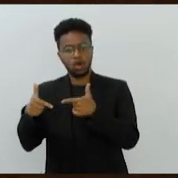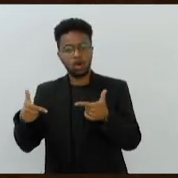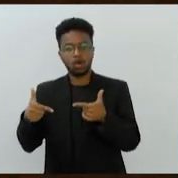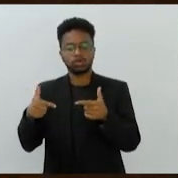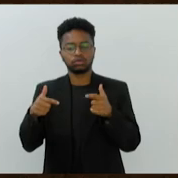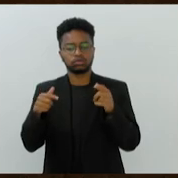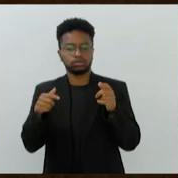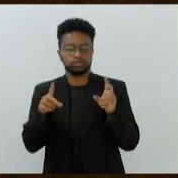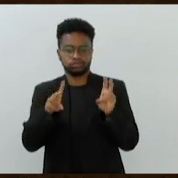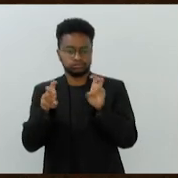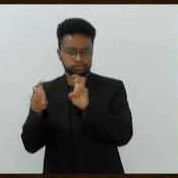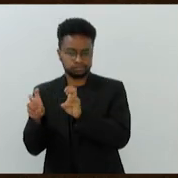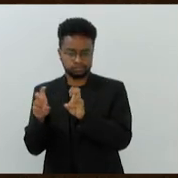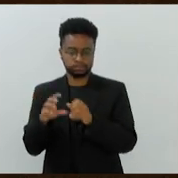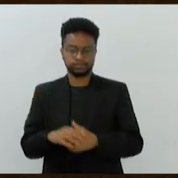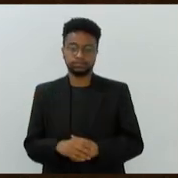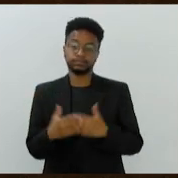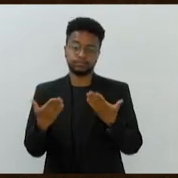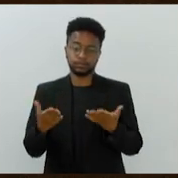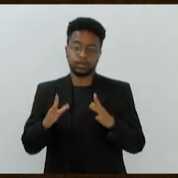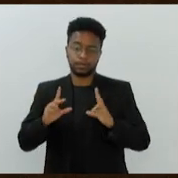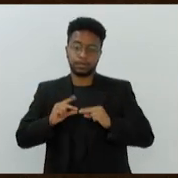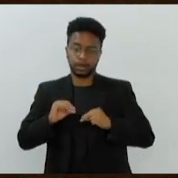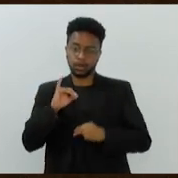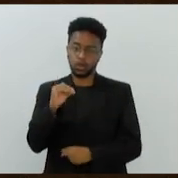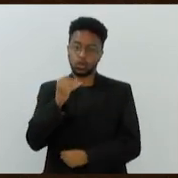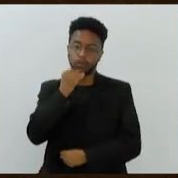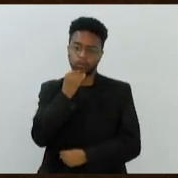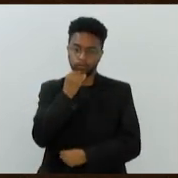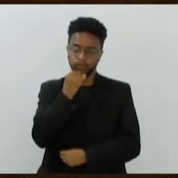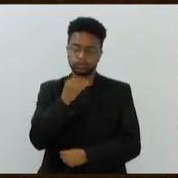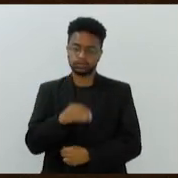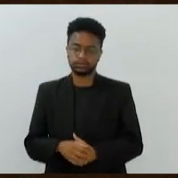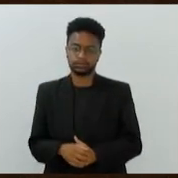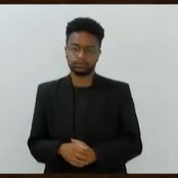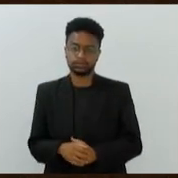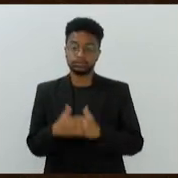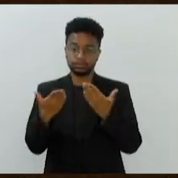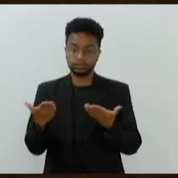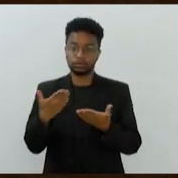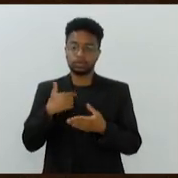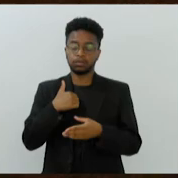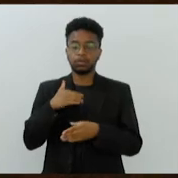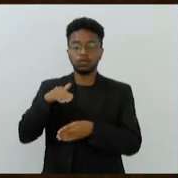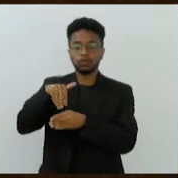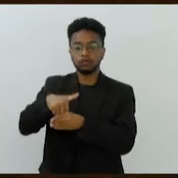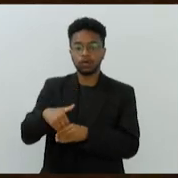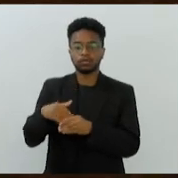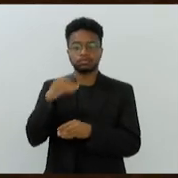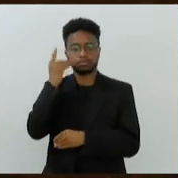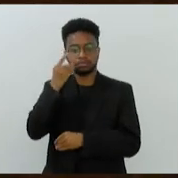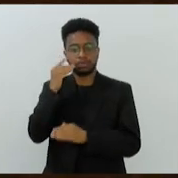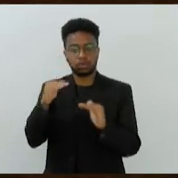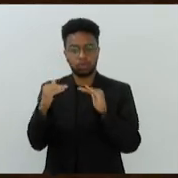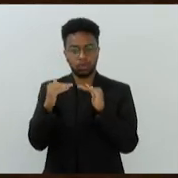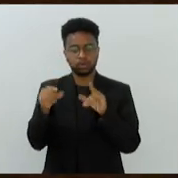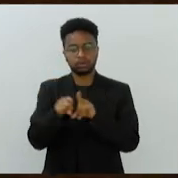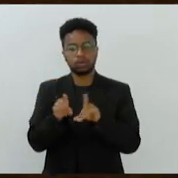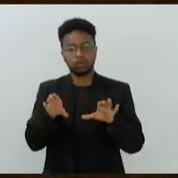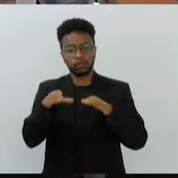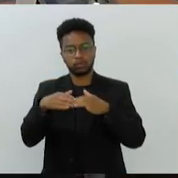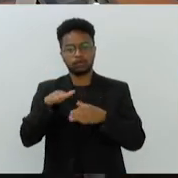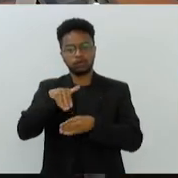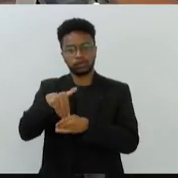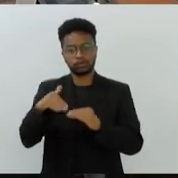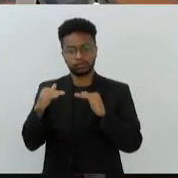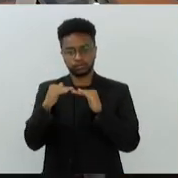que tiveram. Então, eles merecem aí essa oportunidade. Então, meu voto como deputado favorável e pela comissão também voto